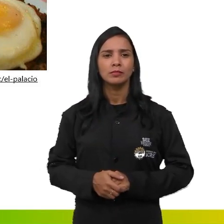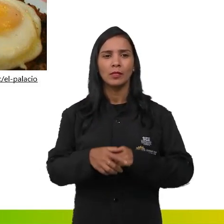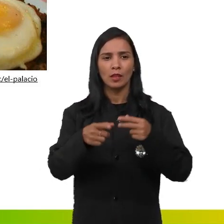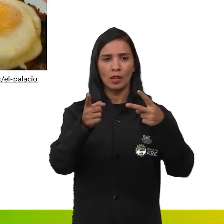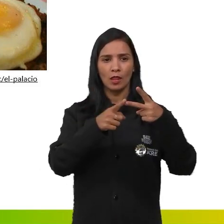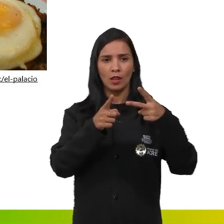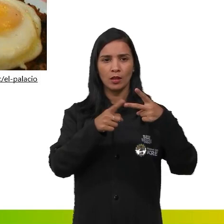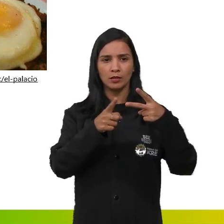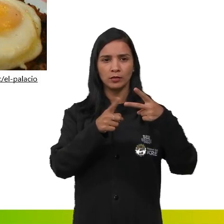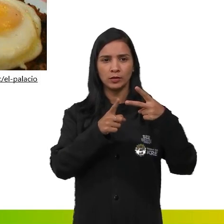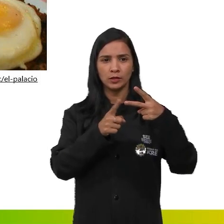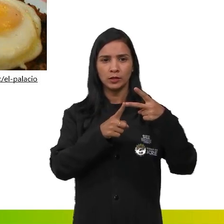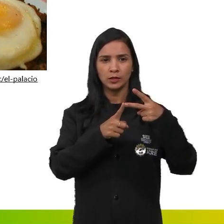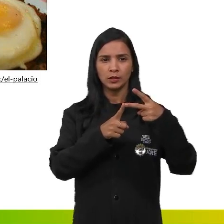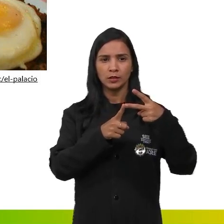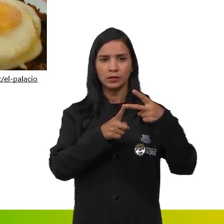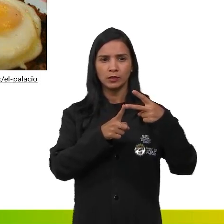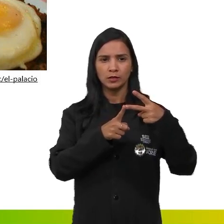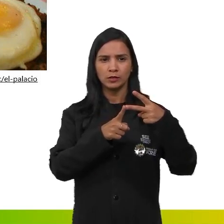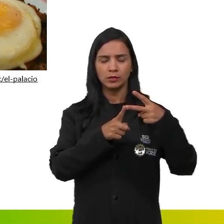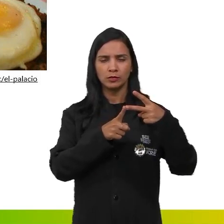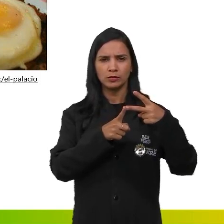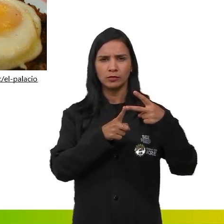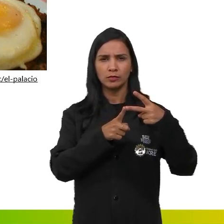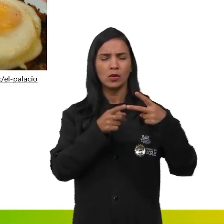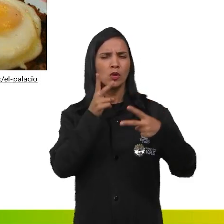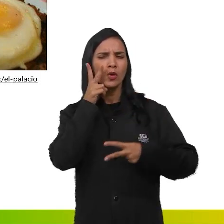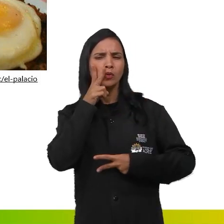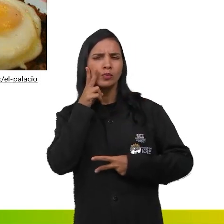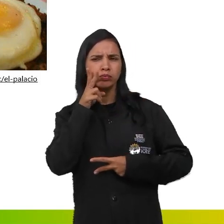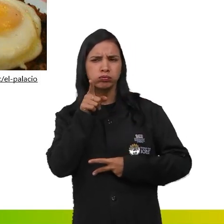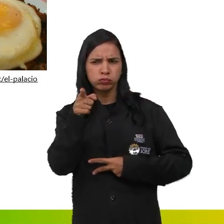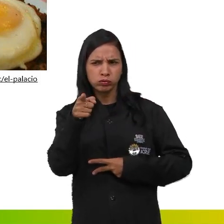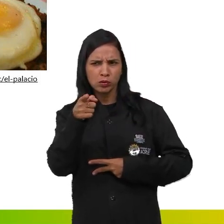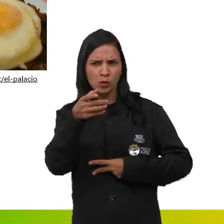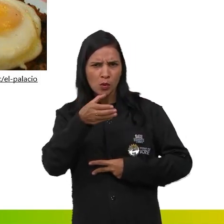temos wine does she drink? Vinho ela toma.